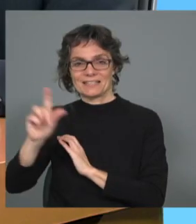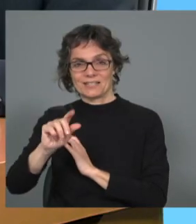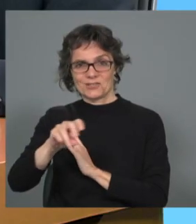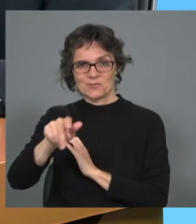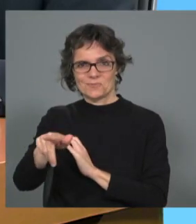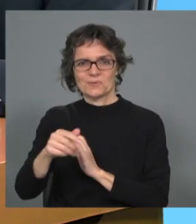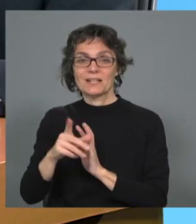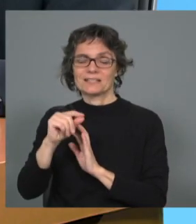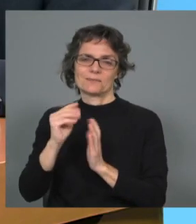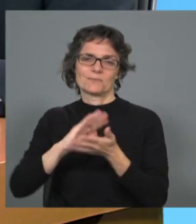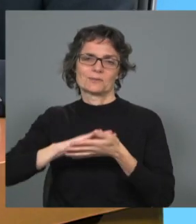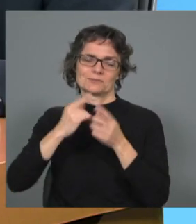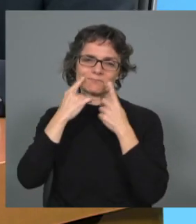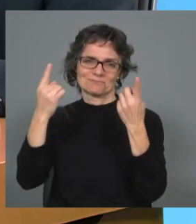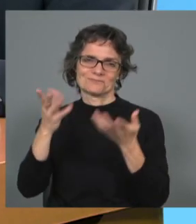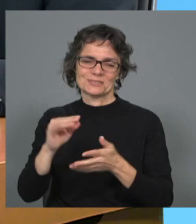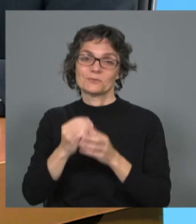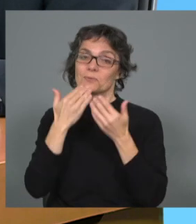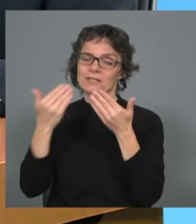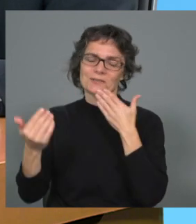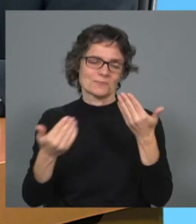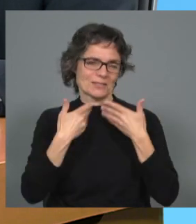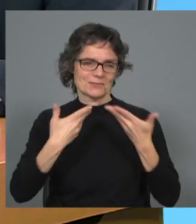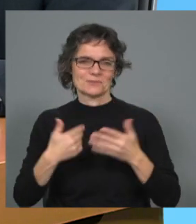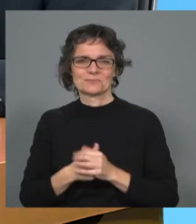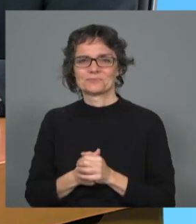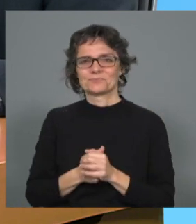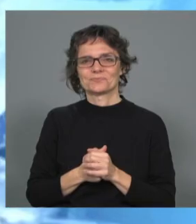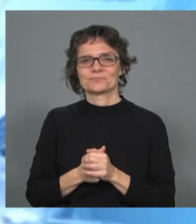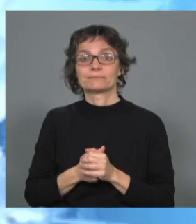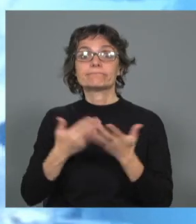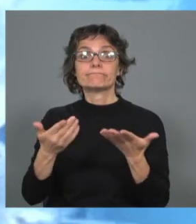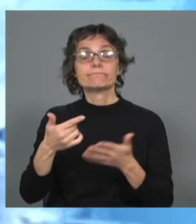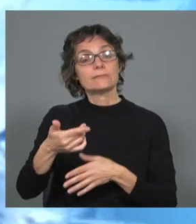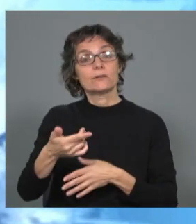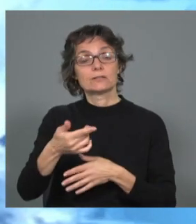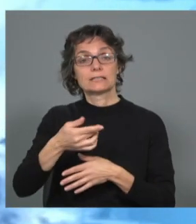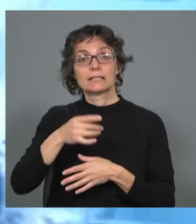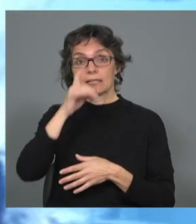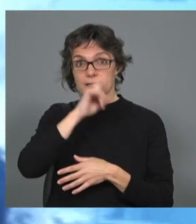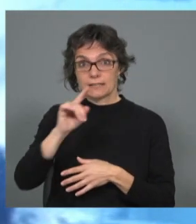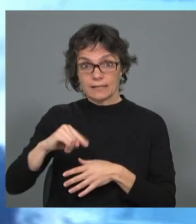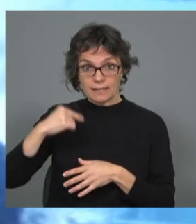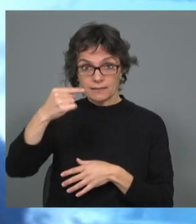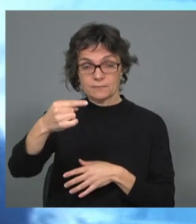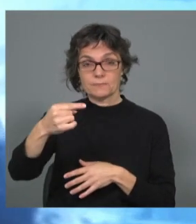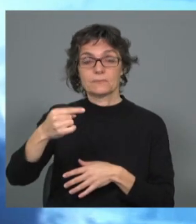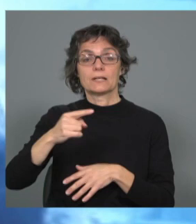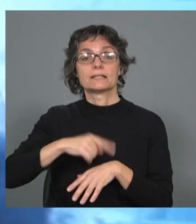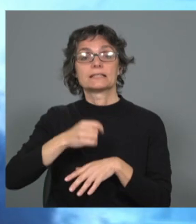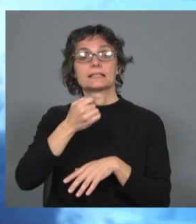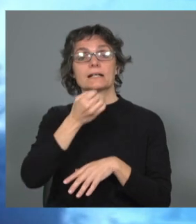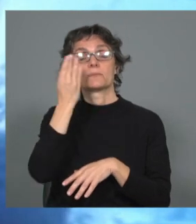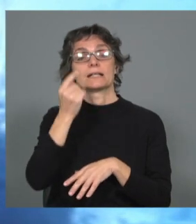outros lugares. Muito obrigado pela vossa partilha, pelo vosso testemunho. A terminar, recordo que amanhã, após as 6 da manhã,